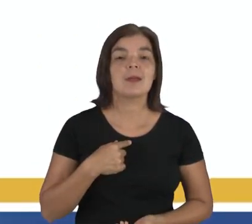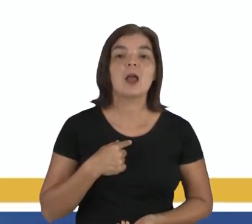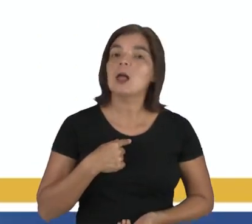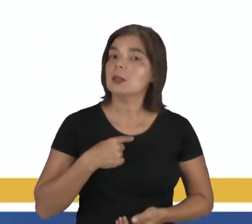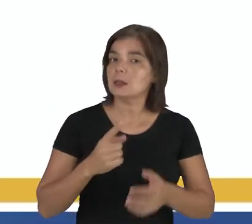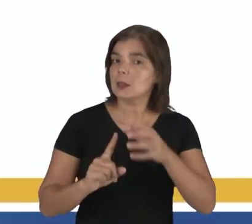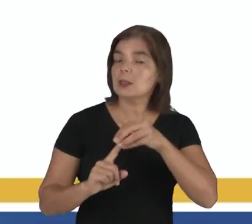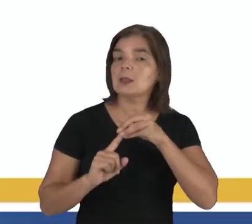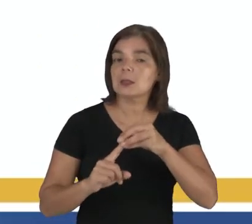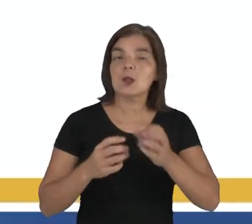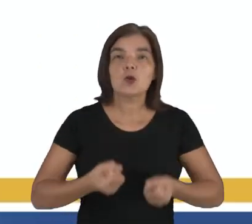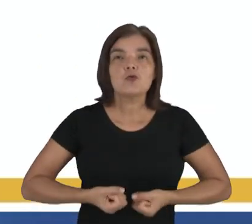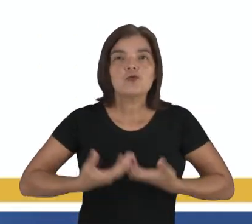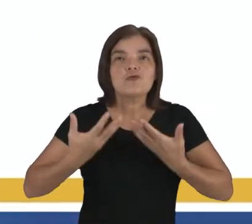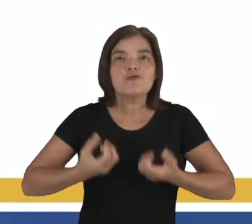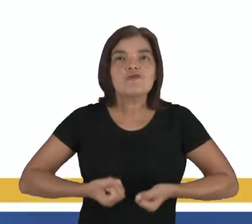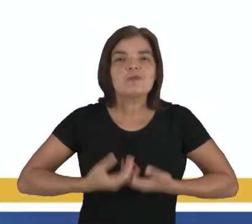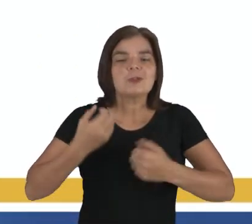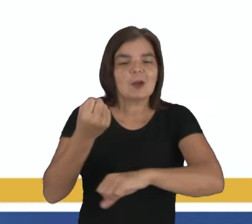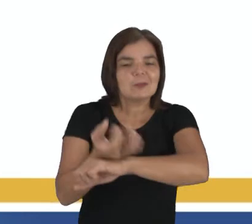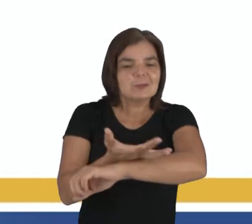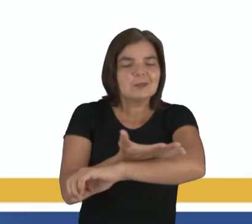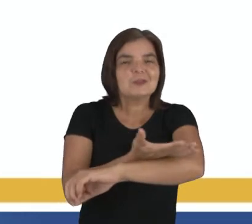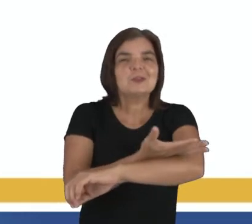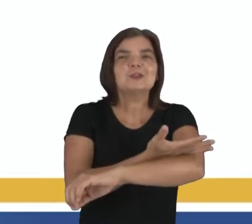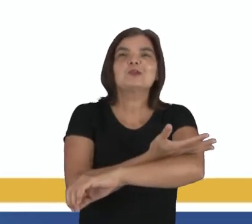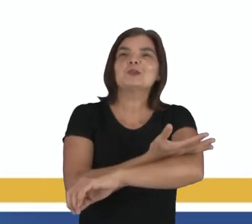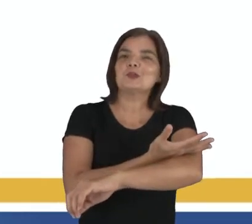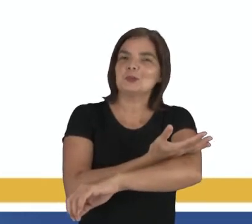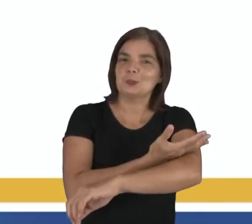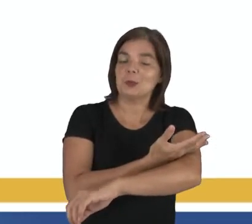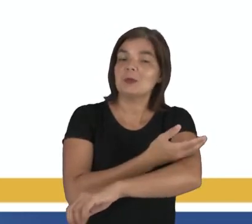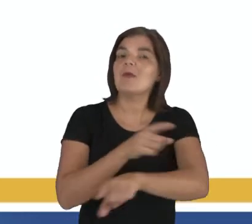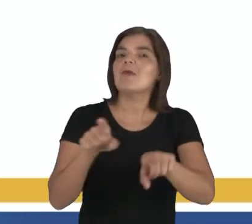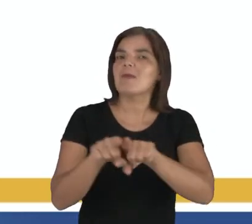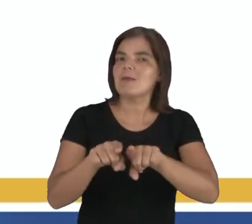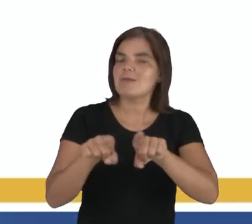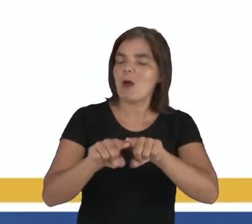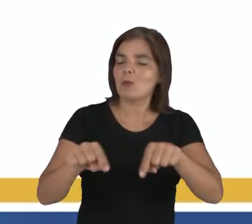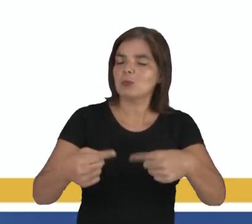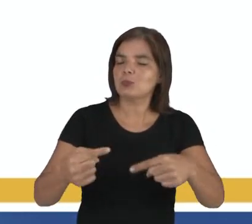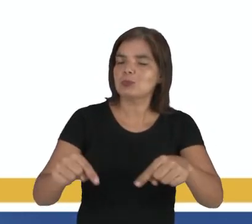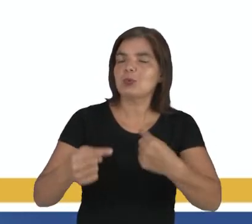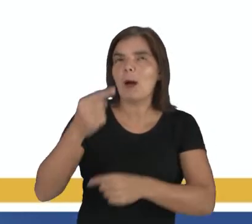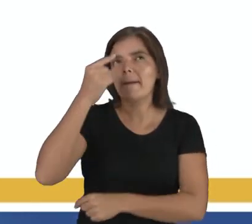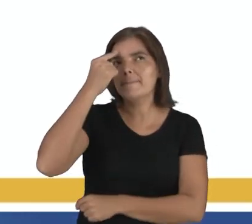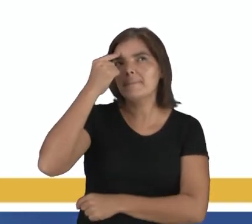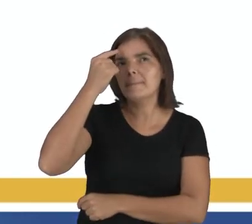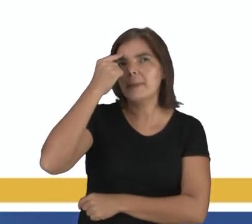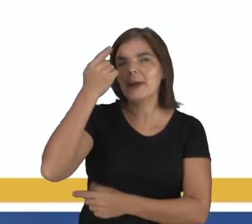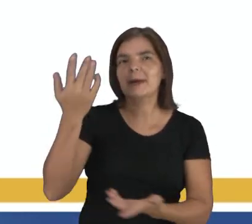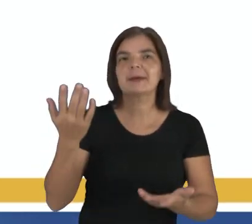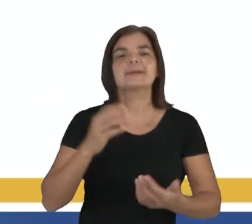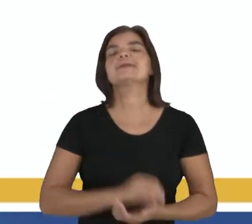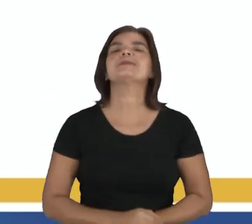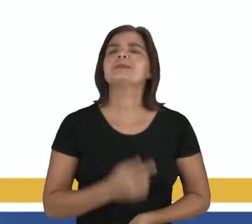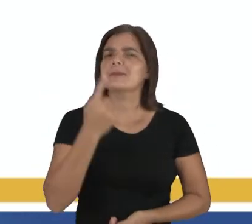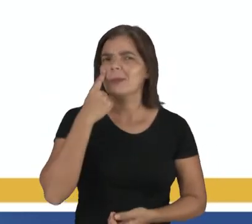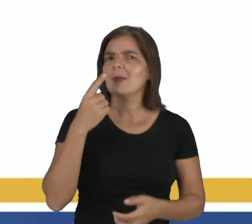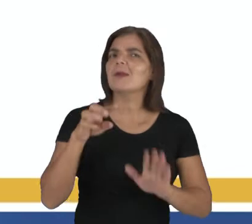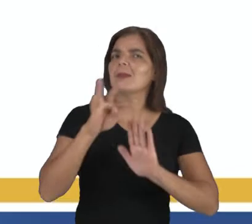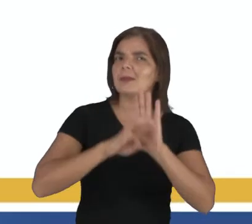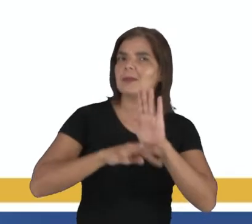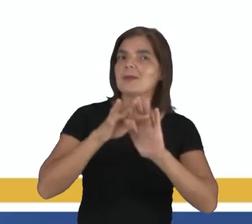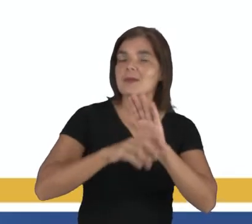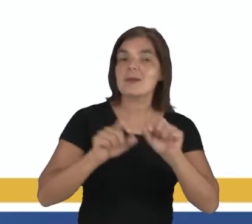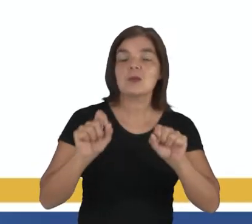O texto tem a função social de expressar algum sentimento, provocar reflexão. Veja que o